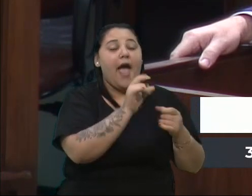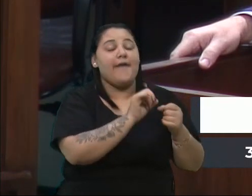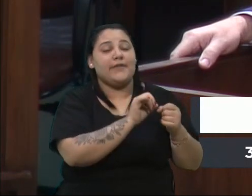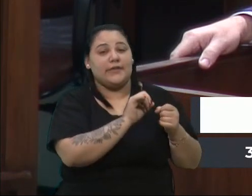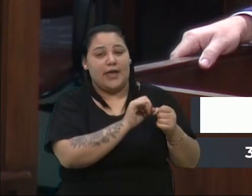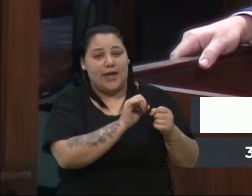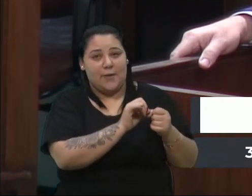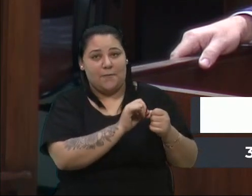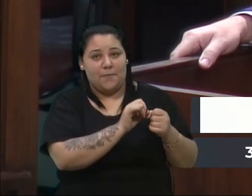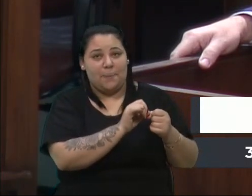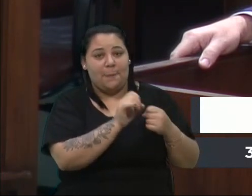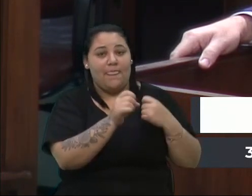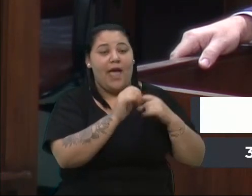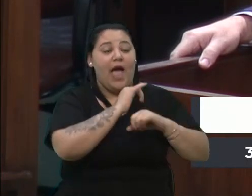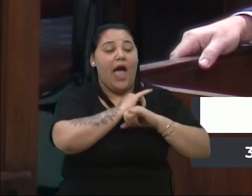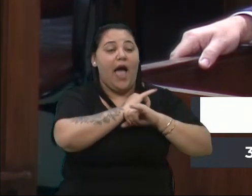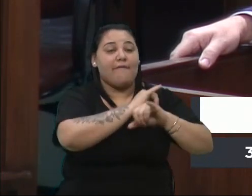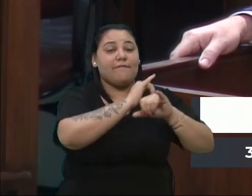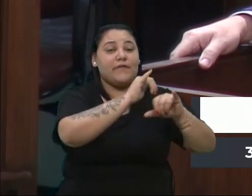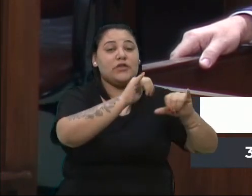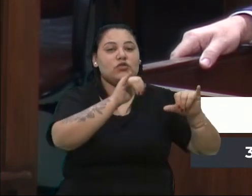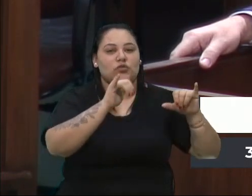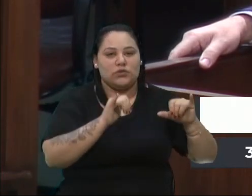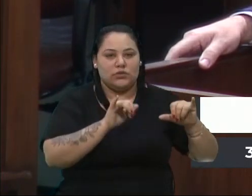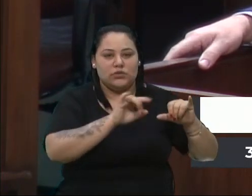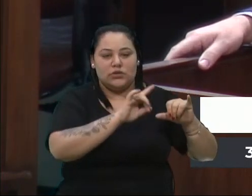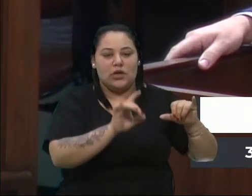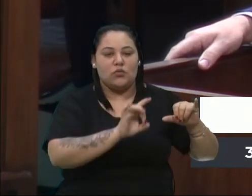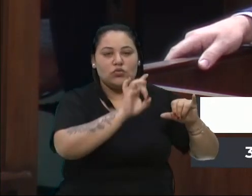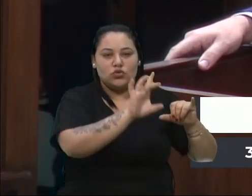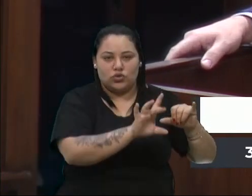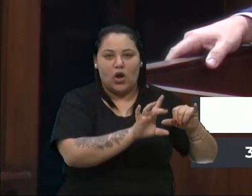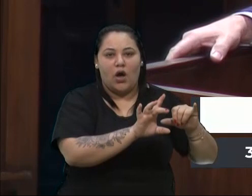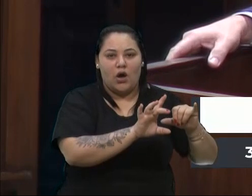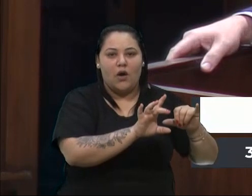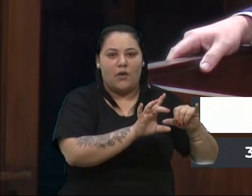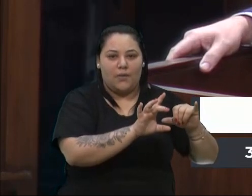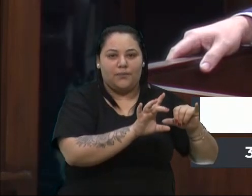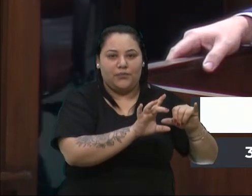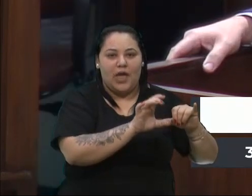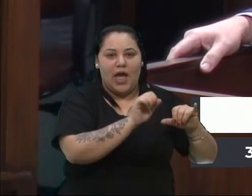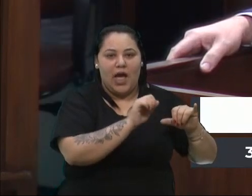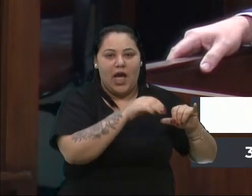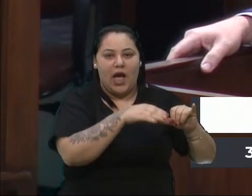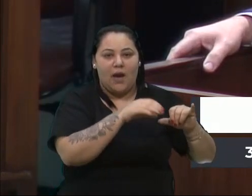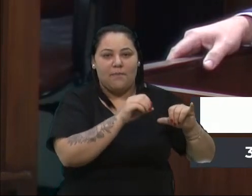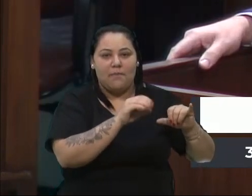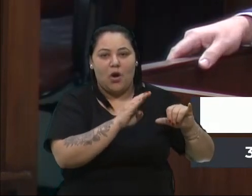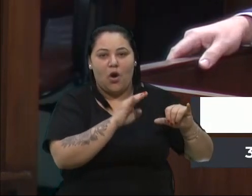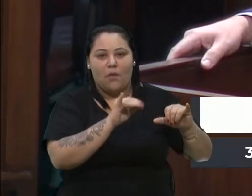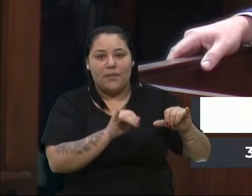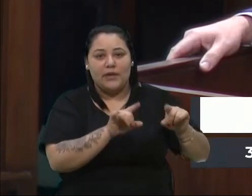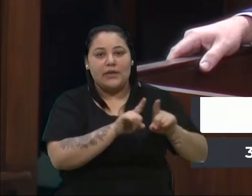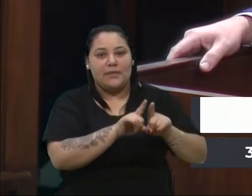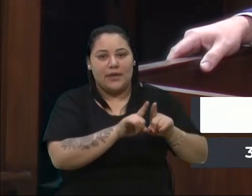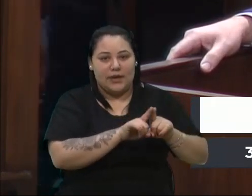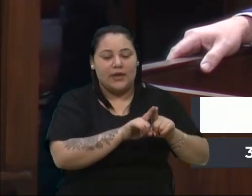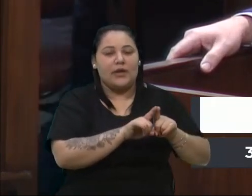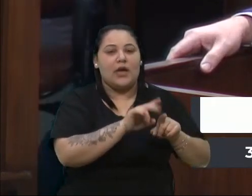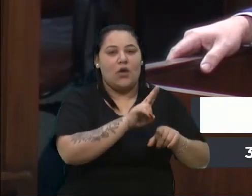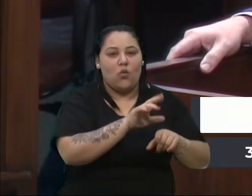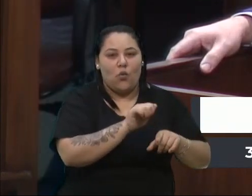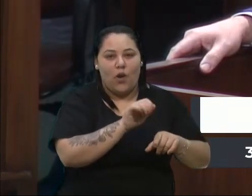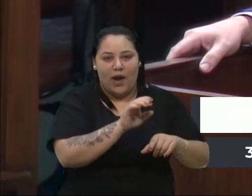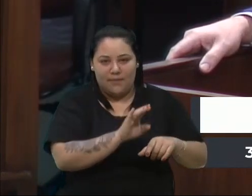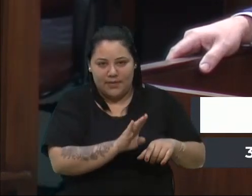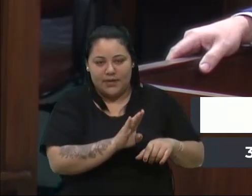feitas notificações, não somente à União das Associações de Bairro, mas também às AMOBs,